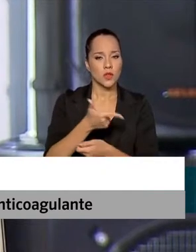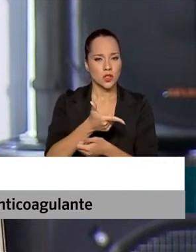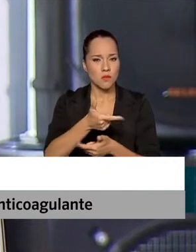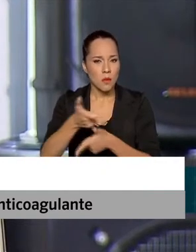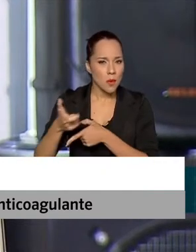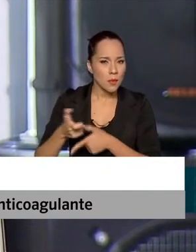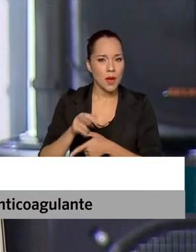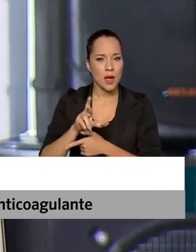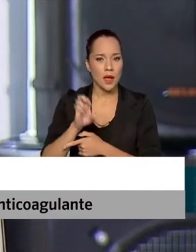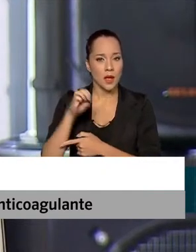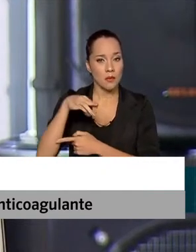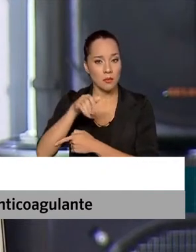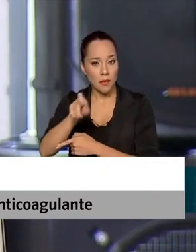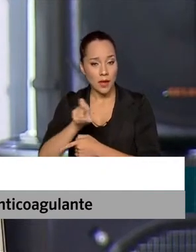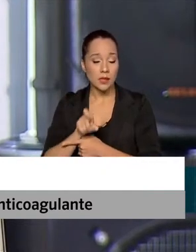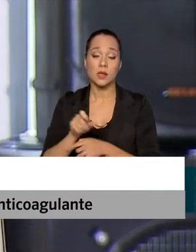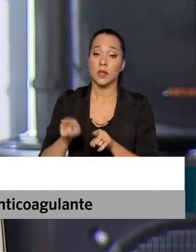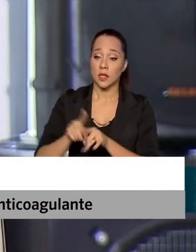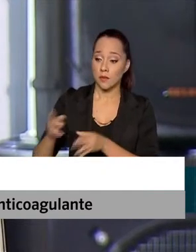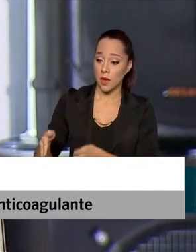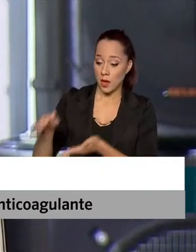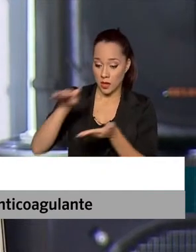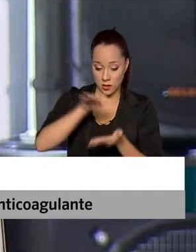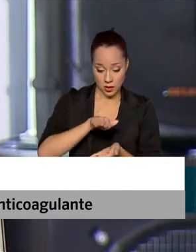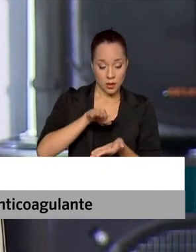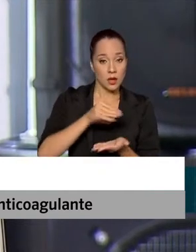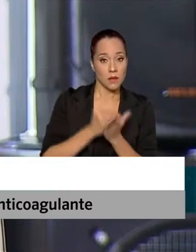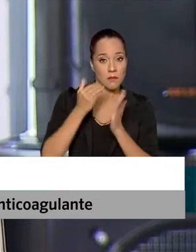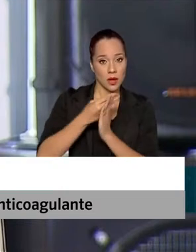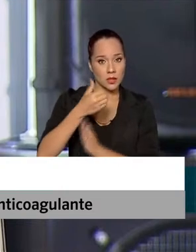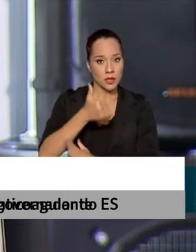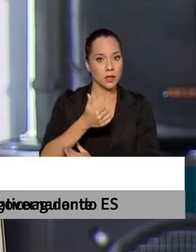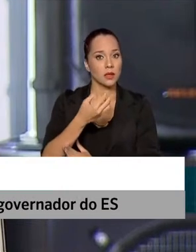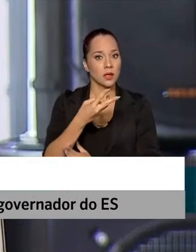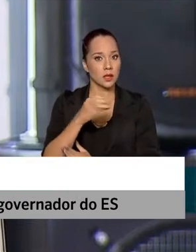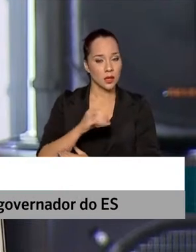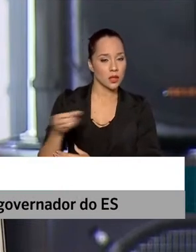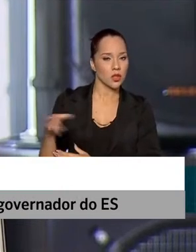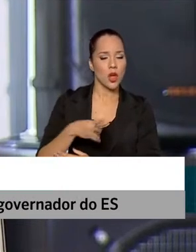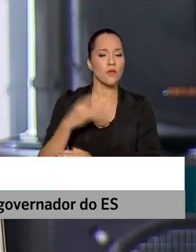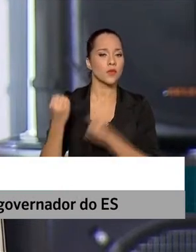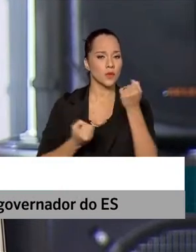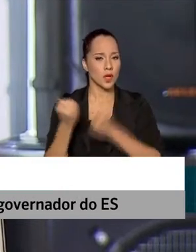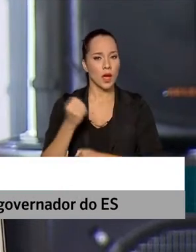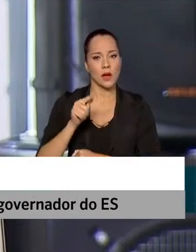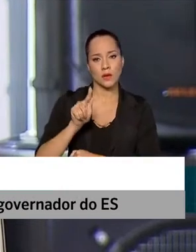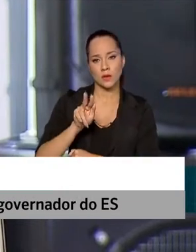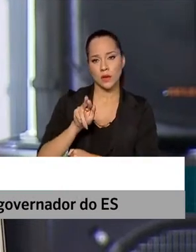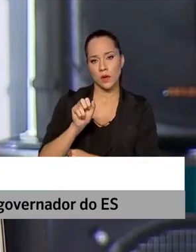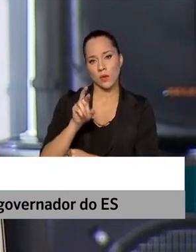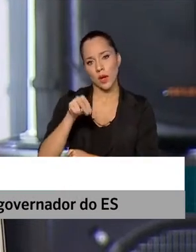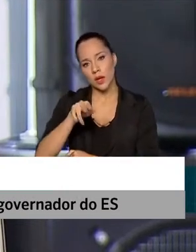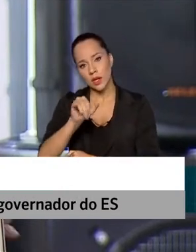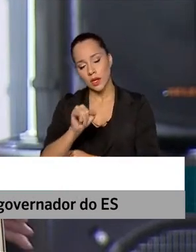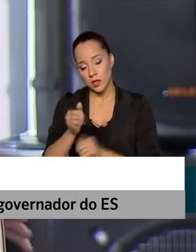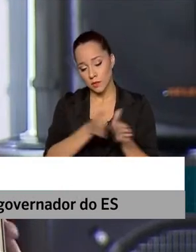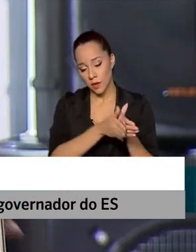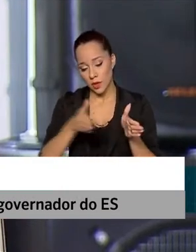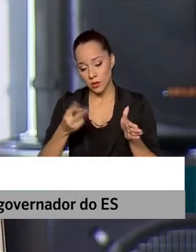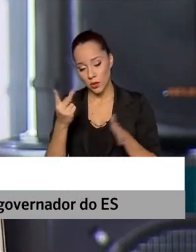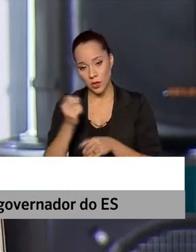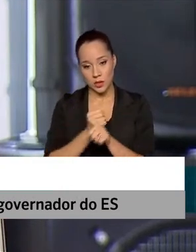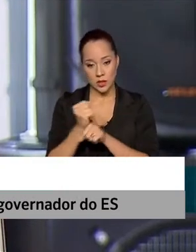automatizado Remax, além do recebimento de mais 130 novas viaturas Guarani nesses últimos 2 anos.